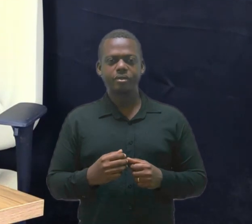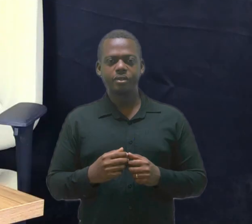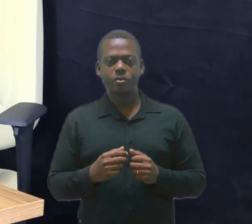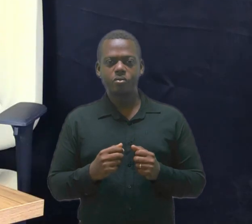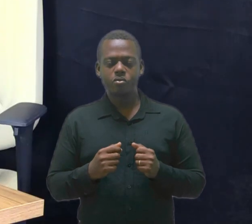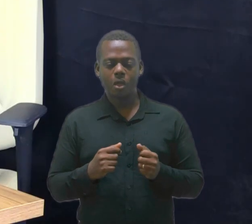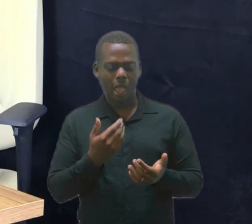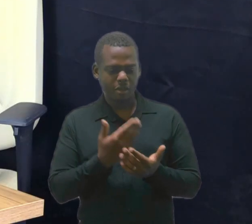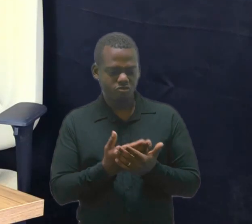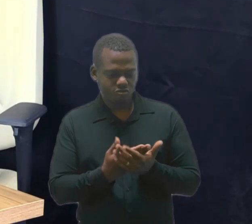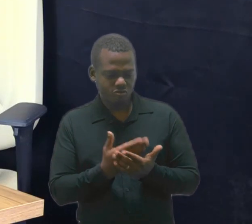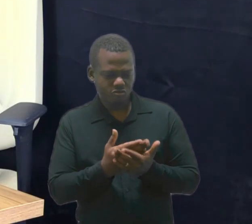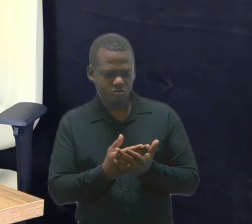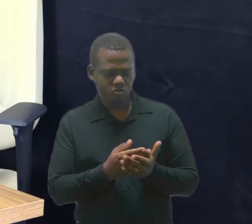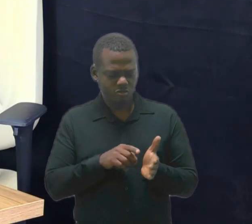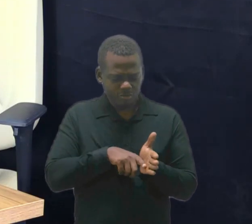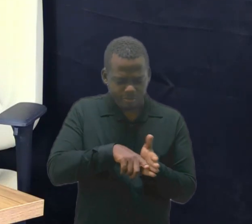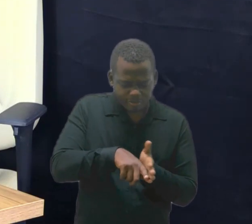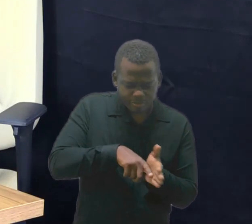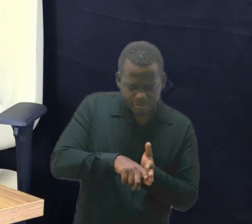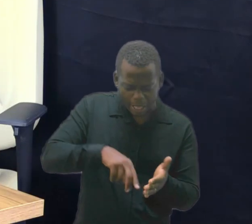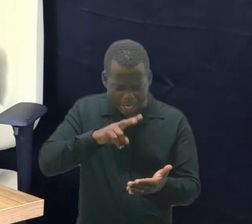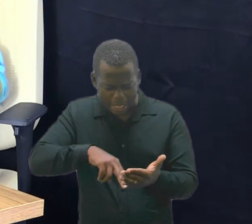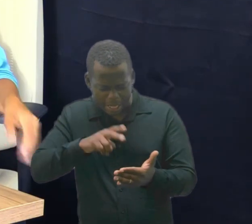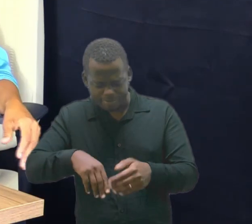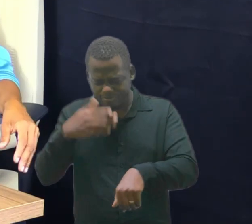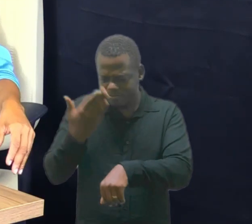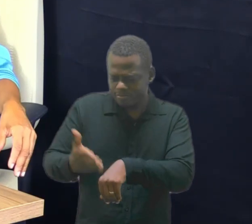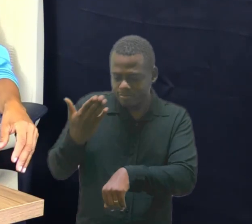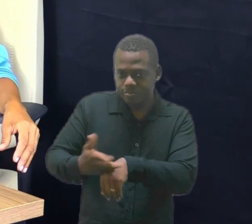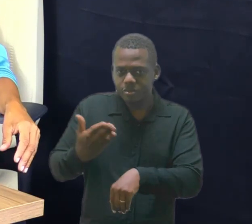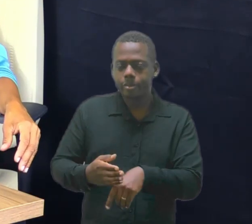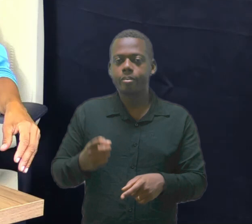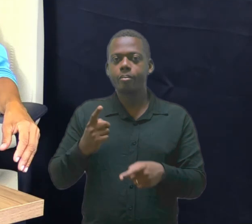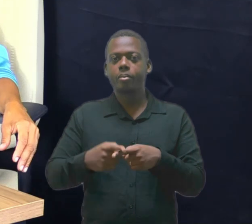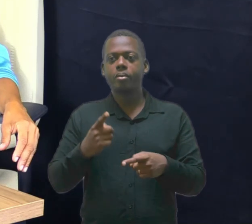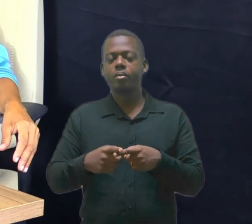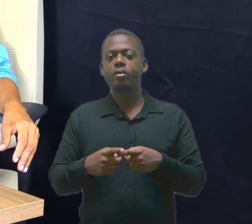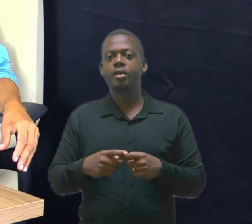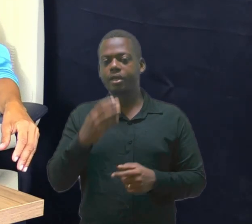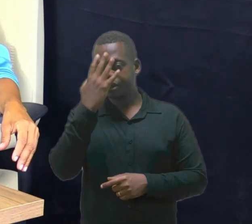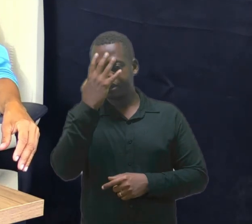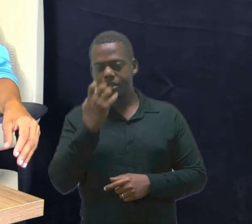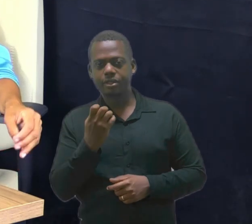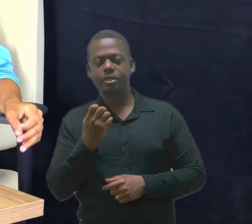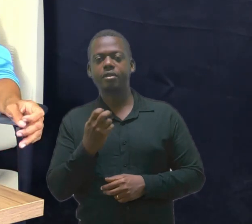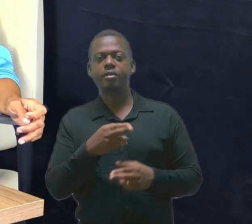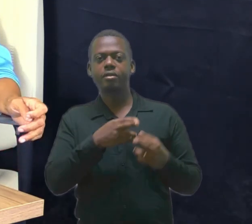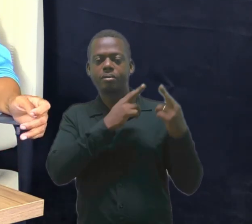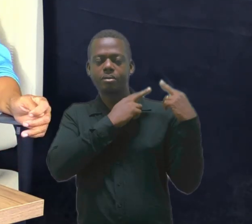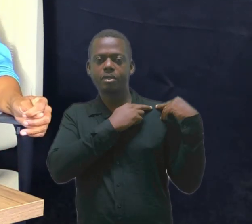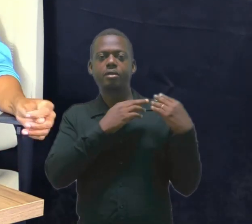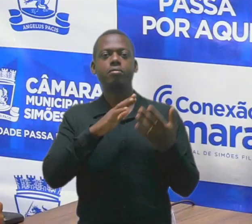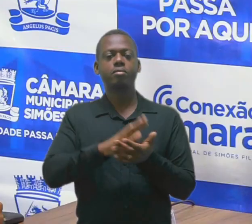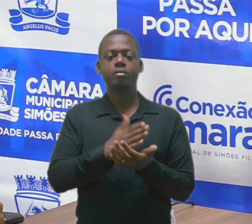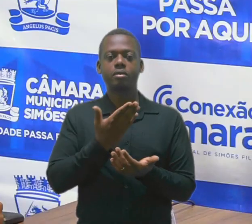paro, vou estudar, vou revisar, vou ler, vou treinar, entendeu? Porque é muito séria a questão da profissão de intérprete.